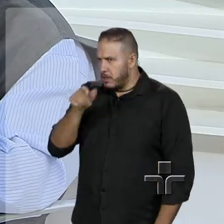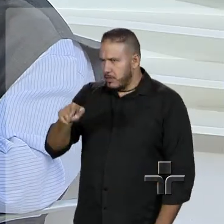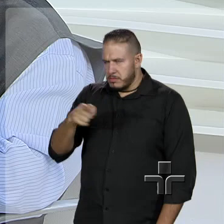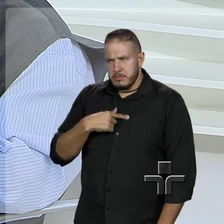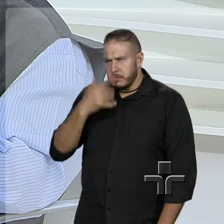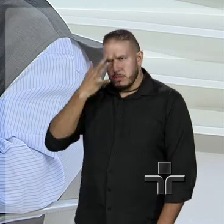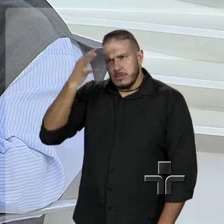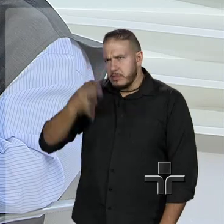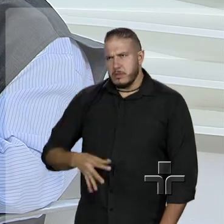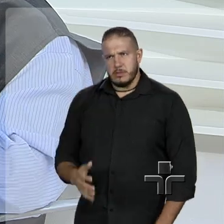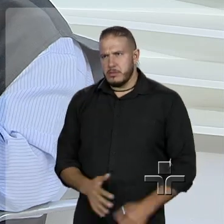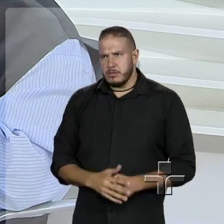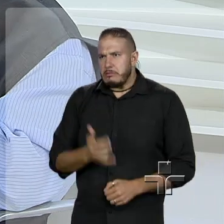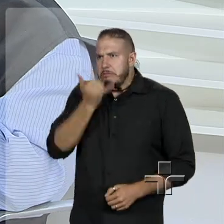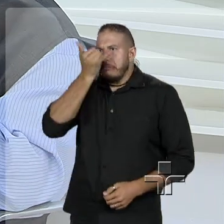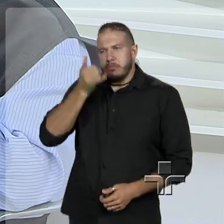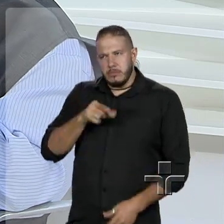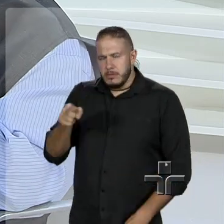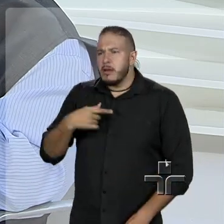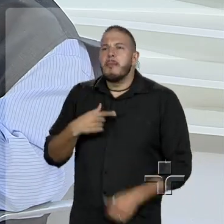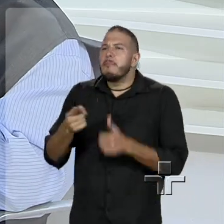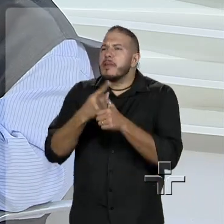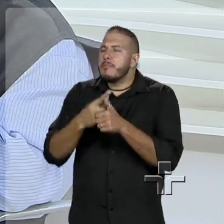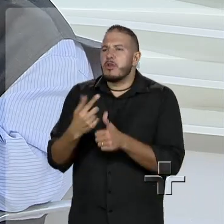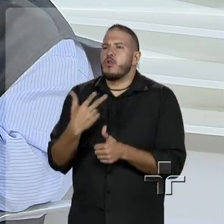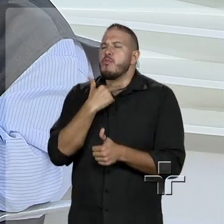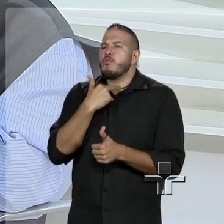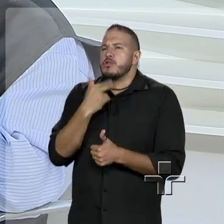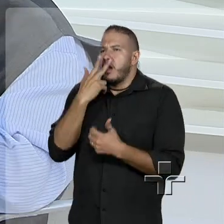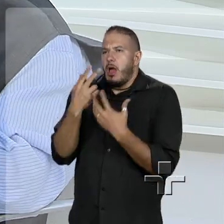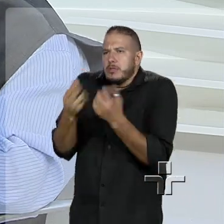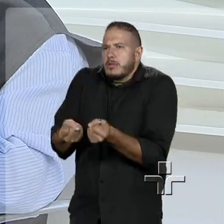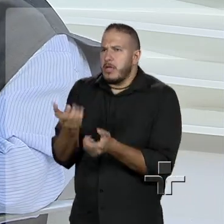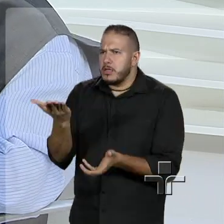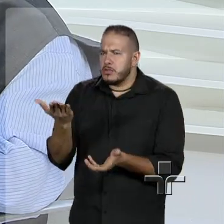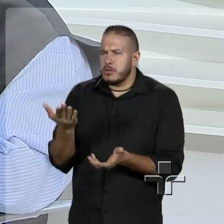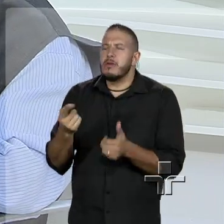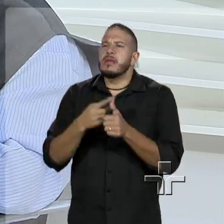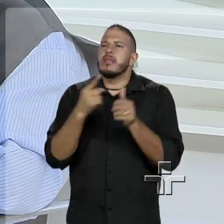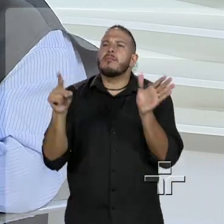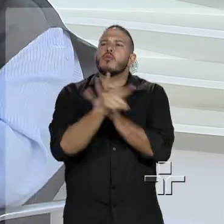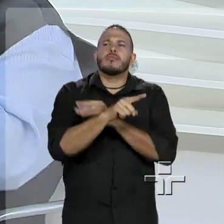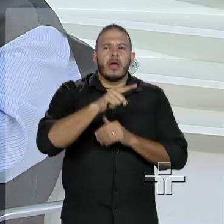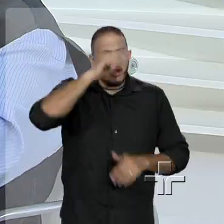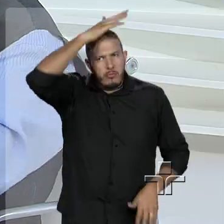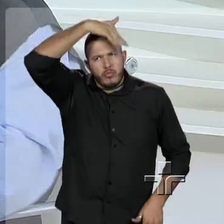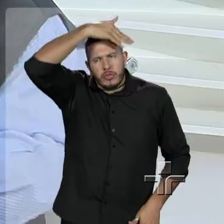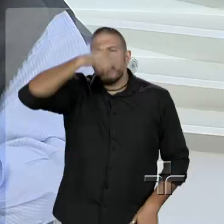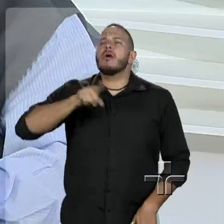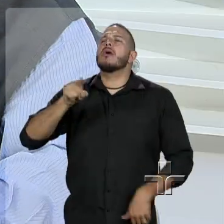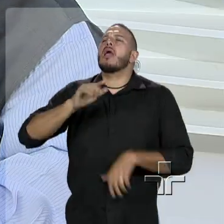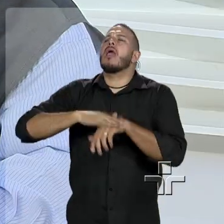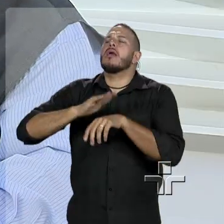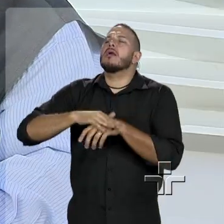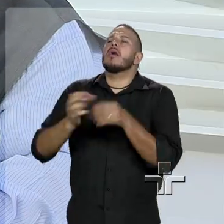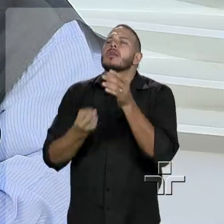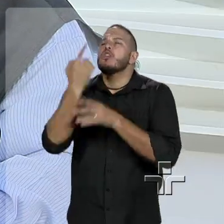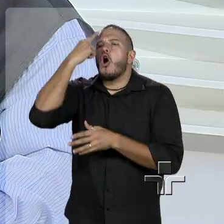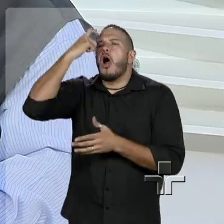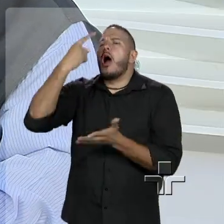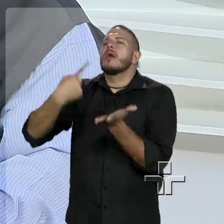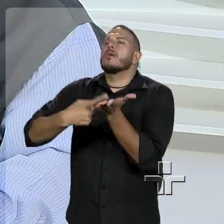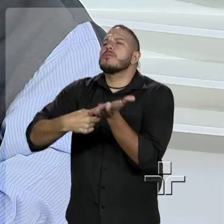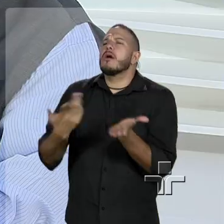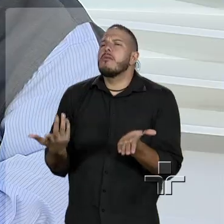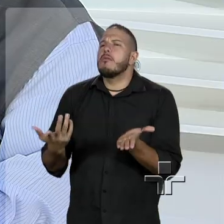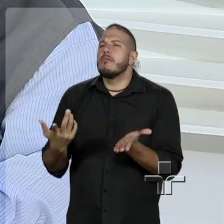não. Primeiro que você não podia aceitar o blefe. Porque tinha que perguntar para o Trump o seguinte: quem fez essa condição? Ele ia